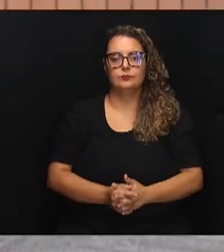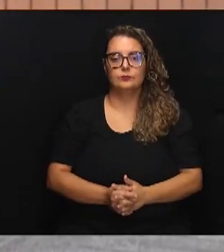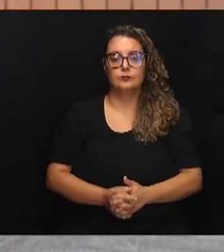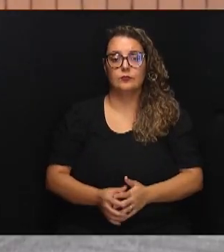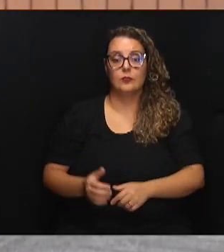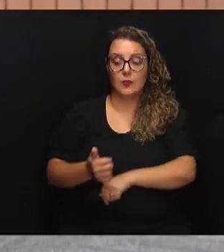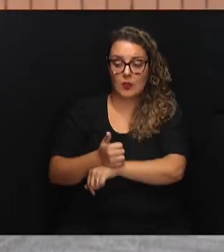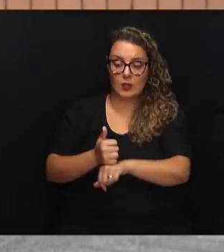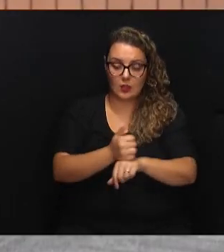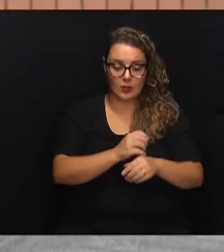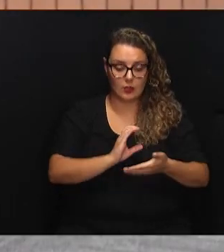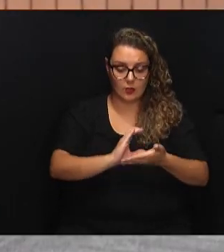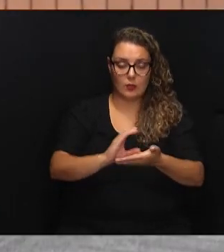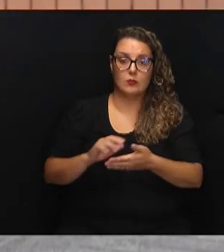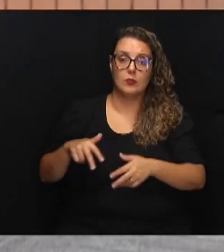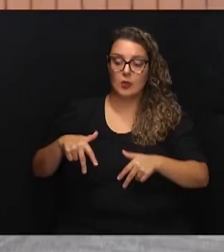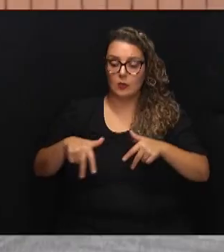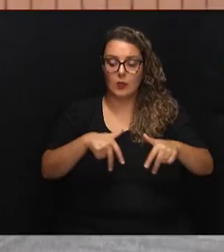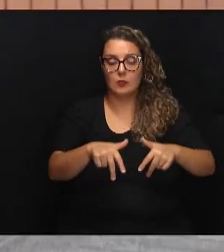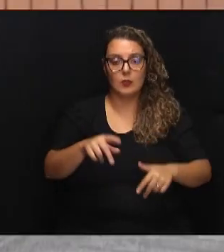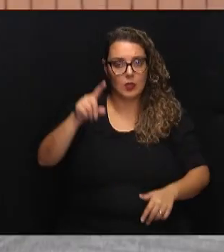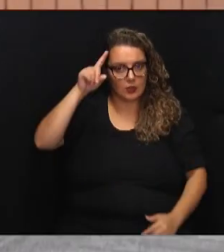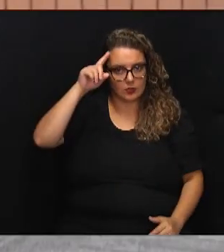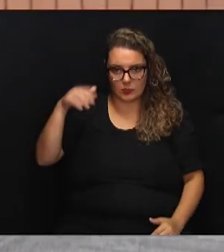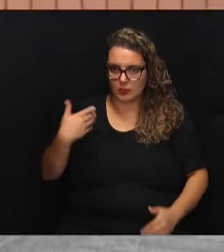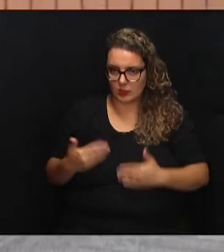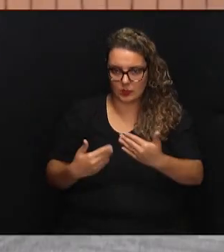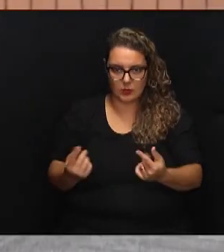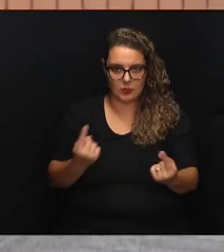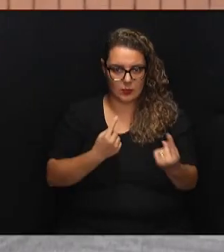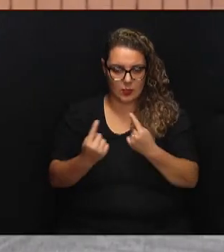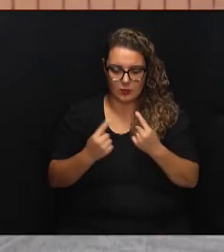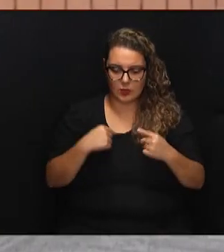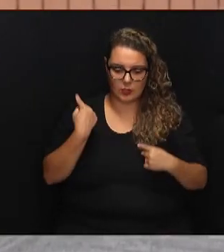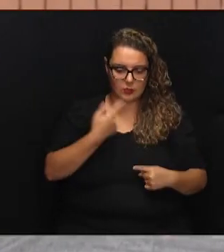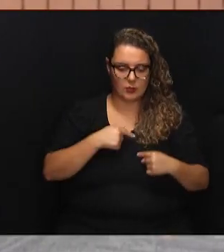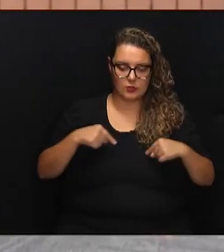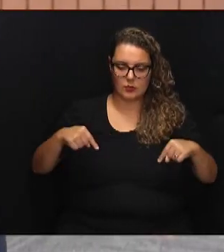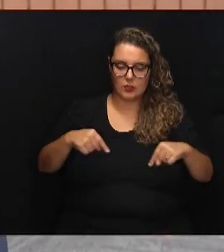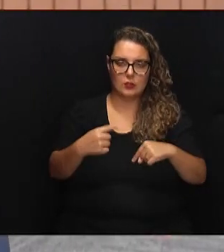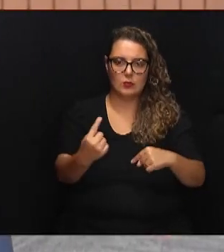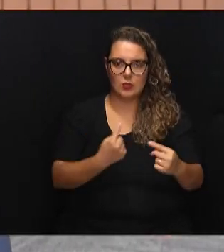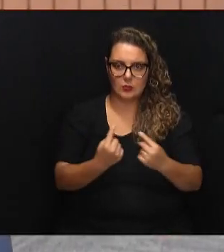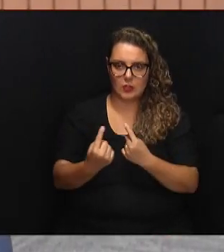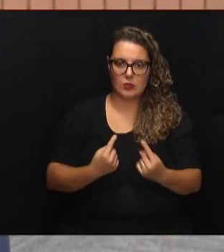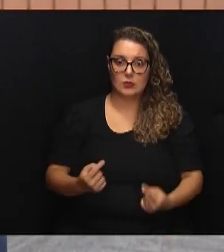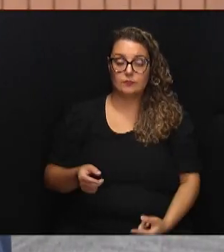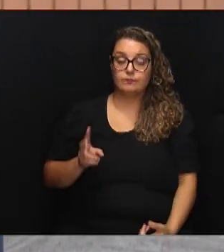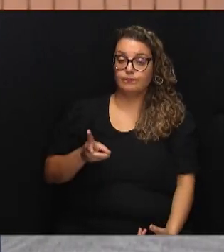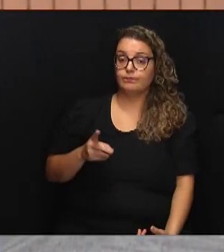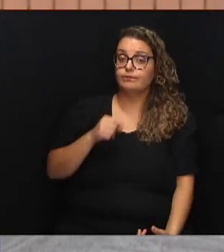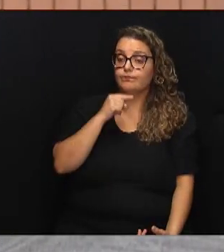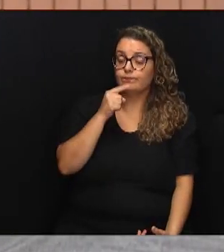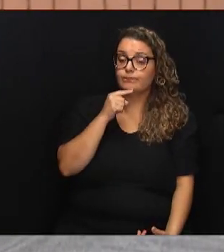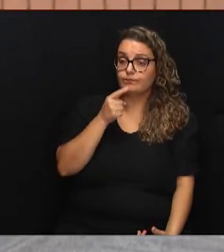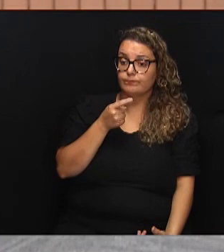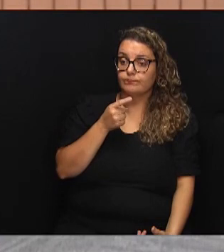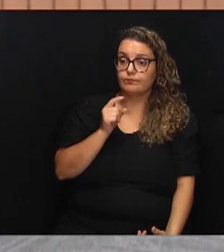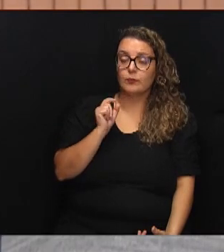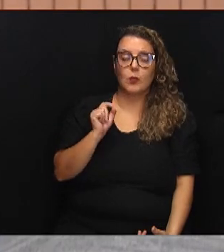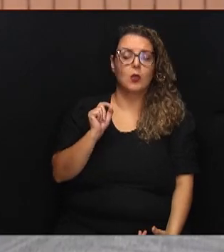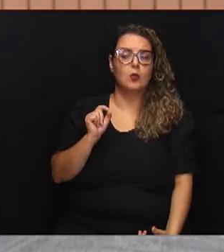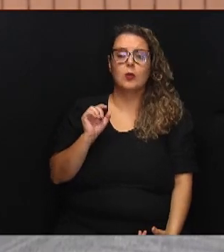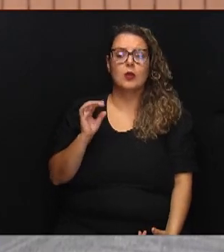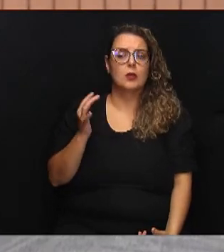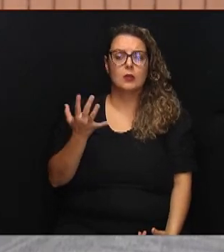conselheiros trazem demandas diariamente para a gente no gabinete. E sempre paira uma dúvida, o que está